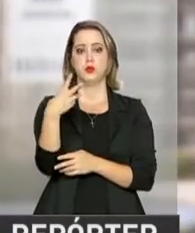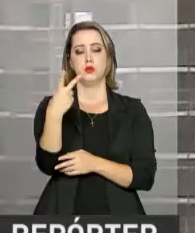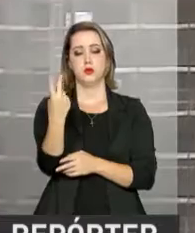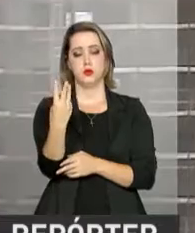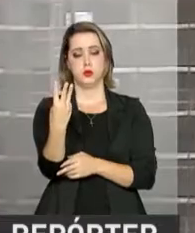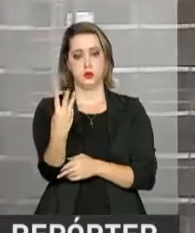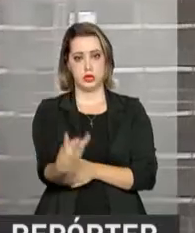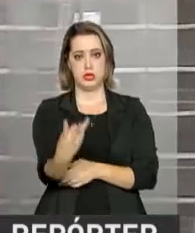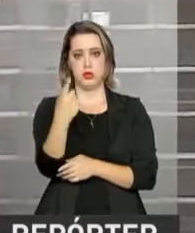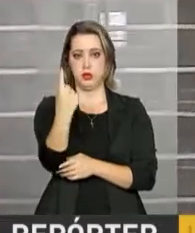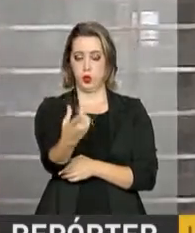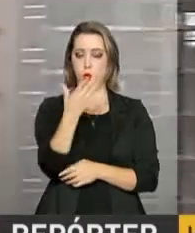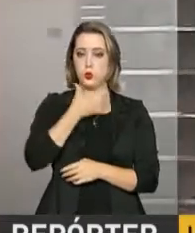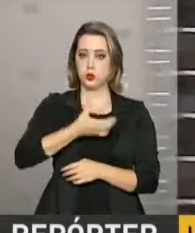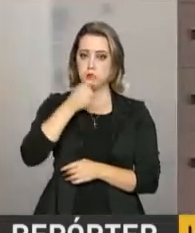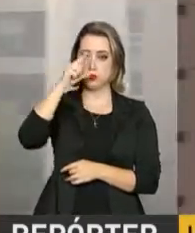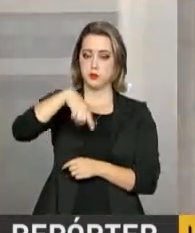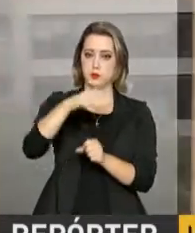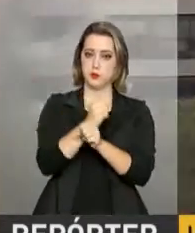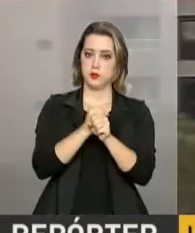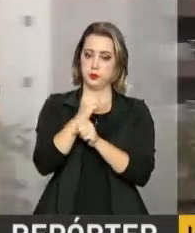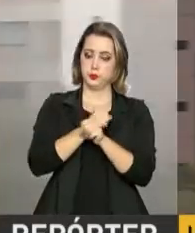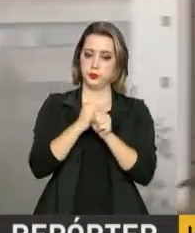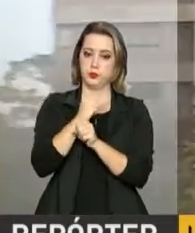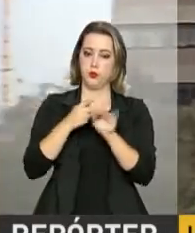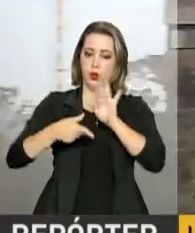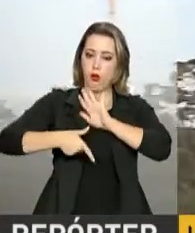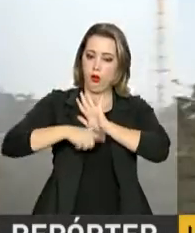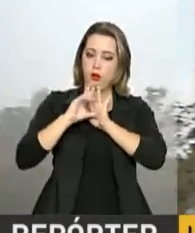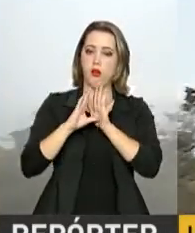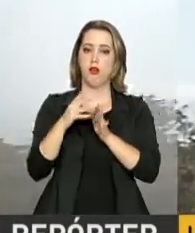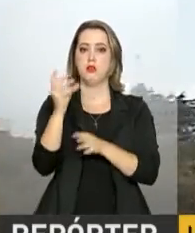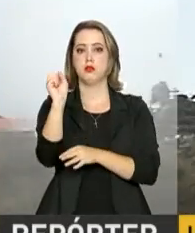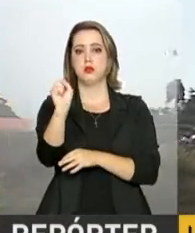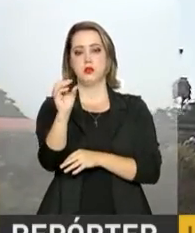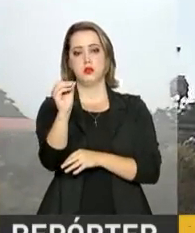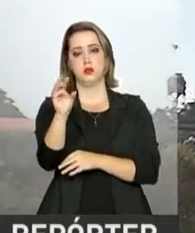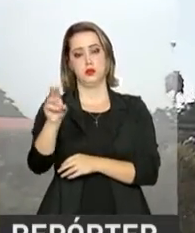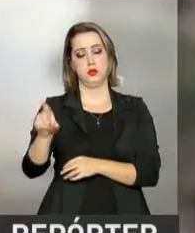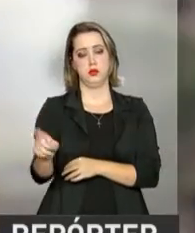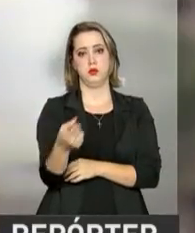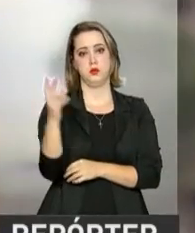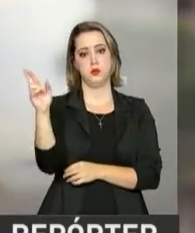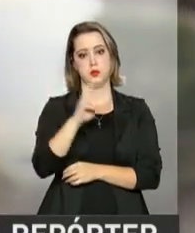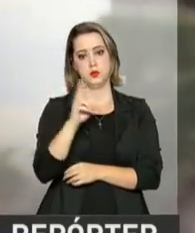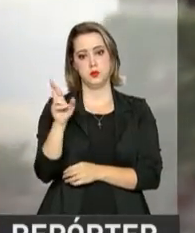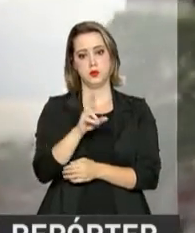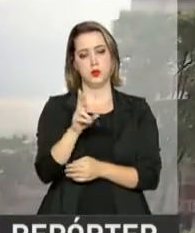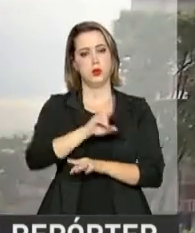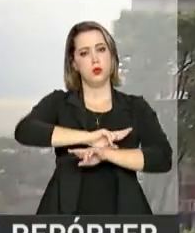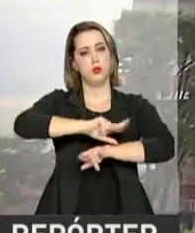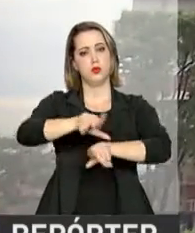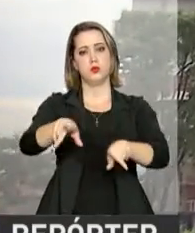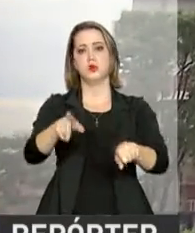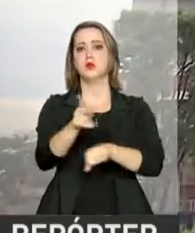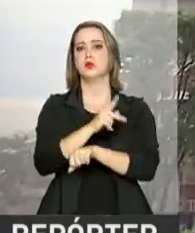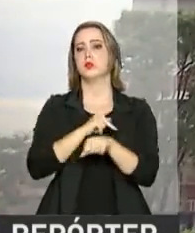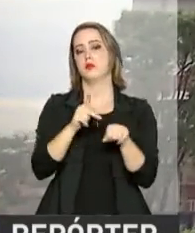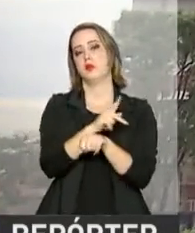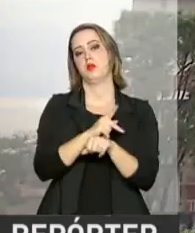ano antes dessa medida o teto para financiamento era de 800 mil reais a maior parte do país e